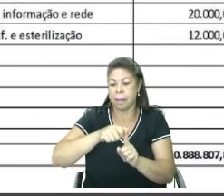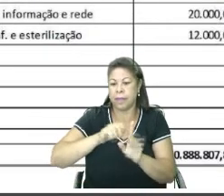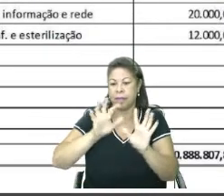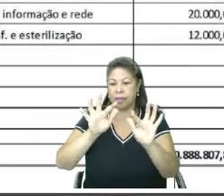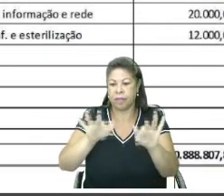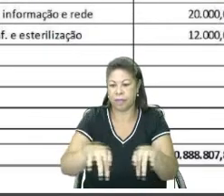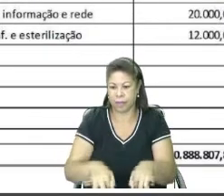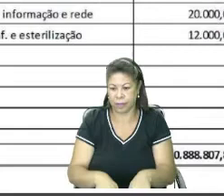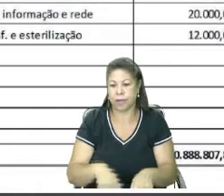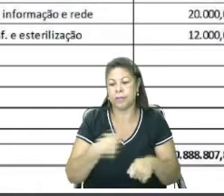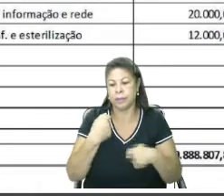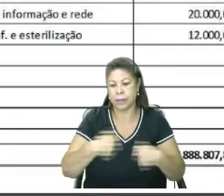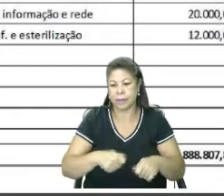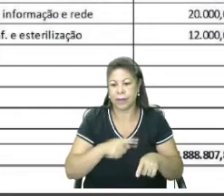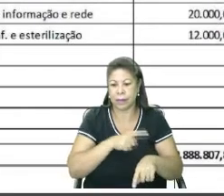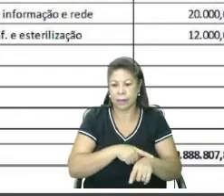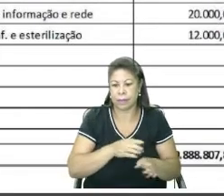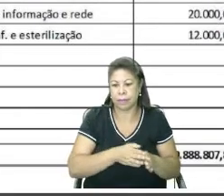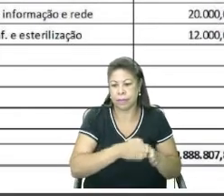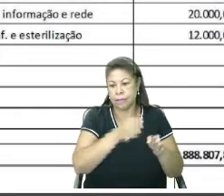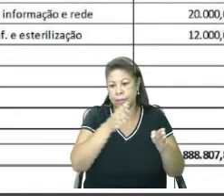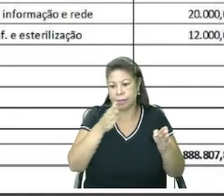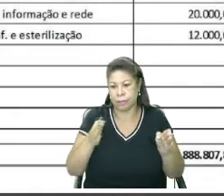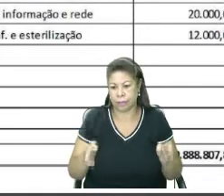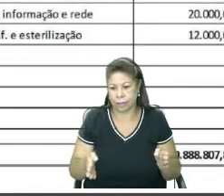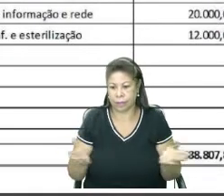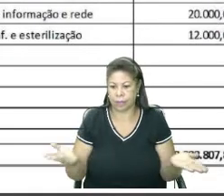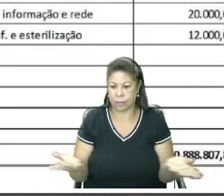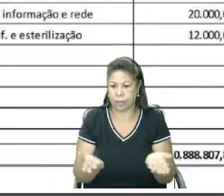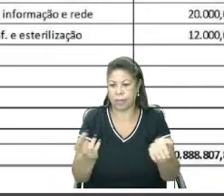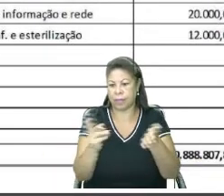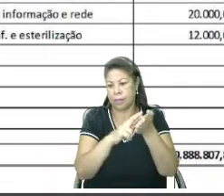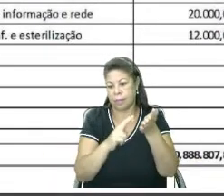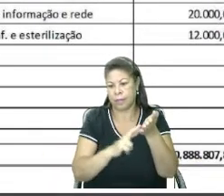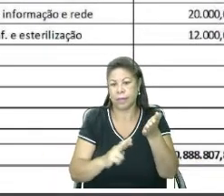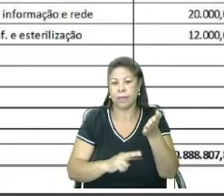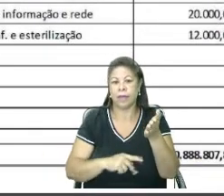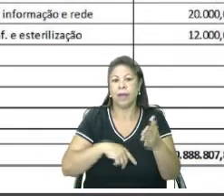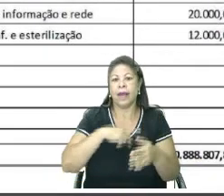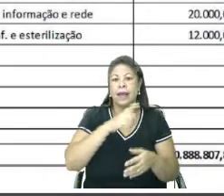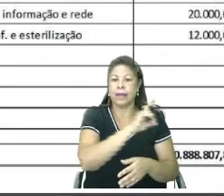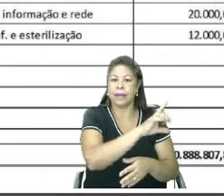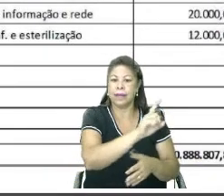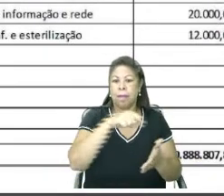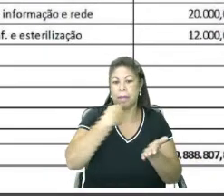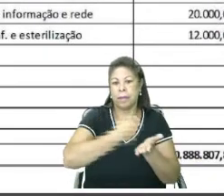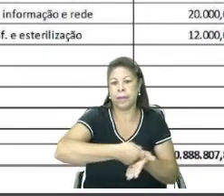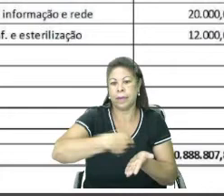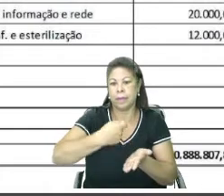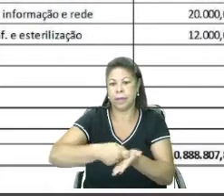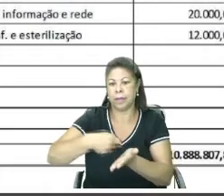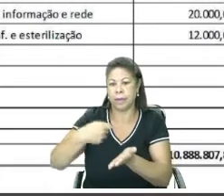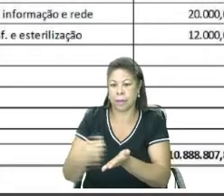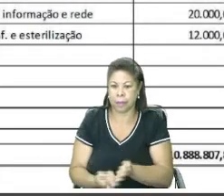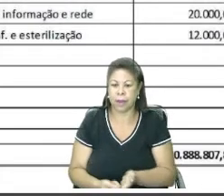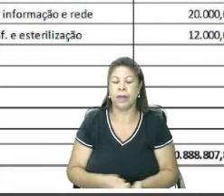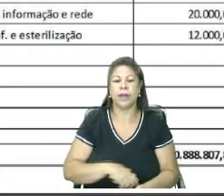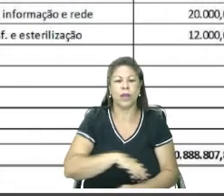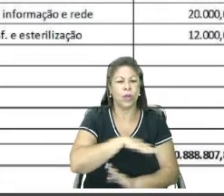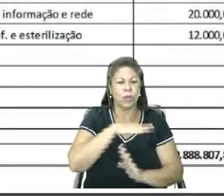e a previsão está nesse relatório, né? O valor com despesa de pessoal, material de consumo, outros materiais